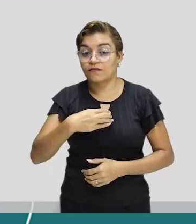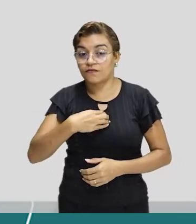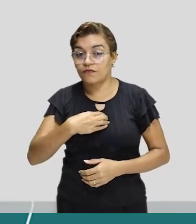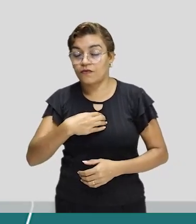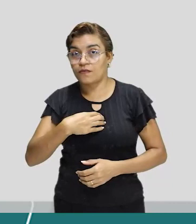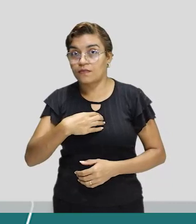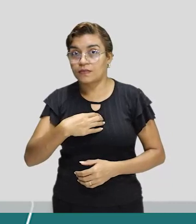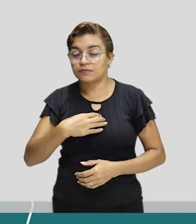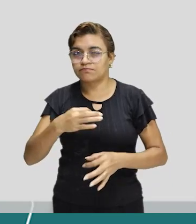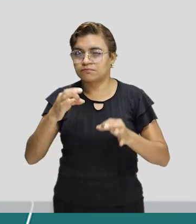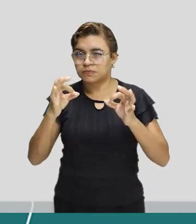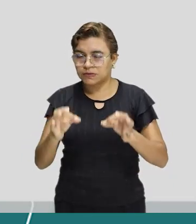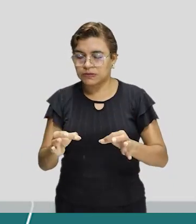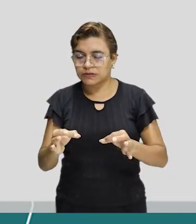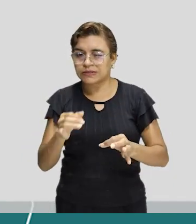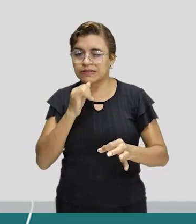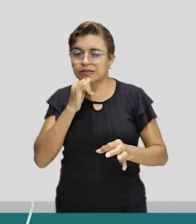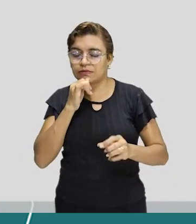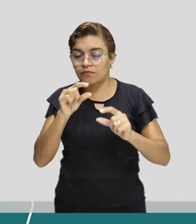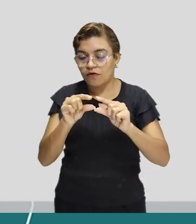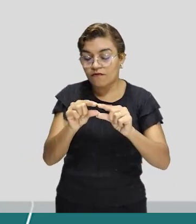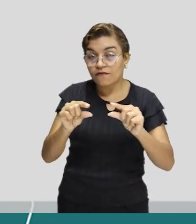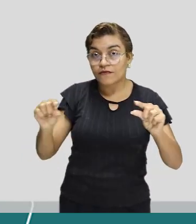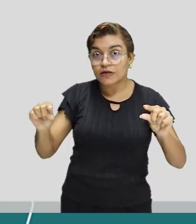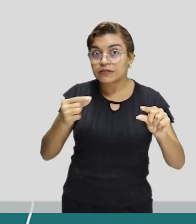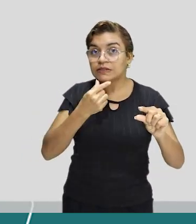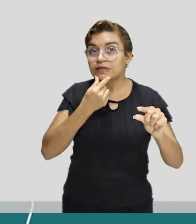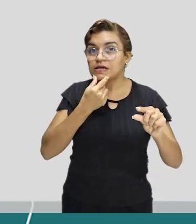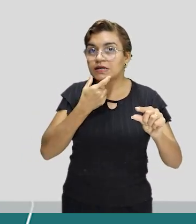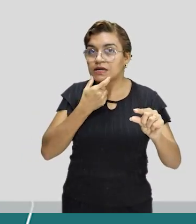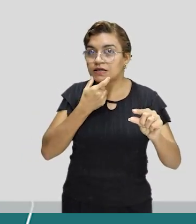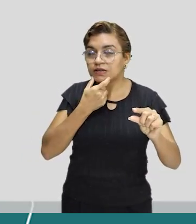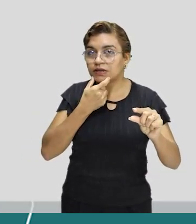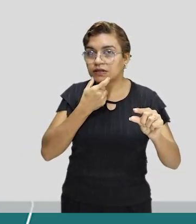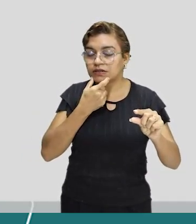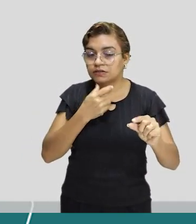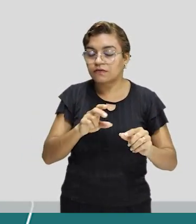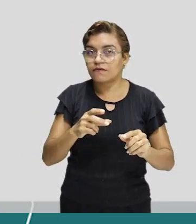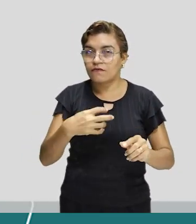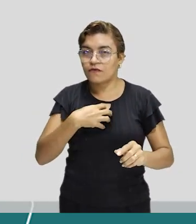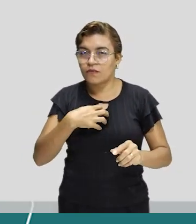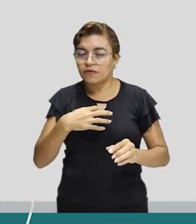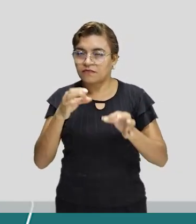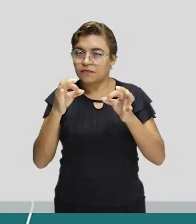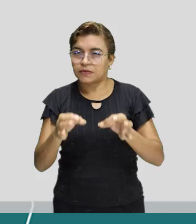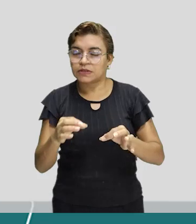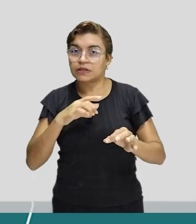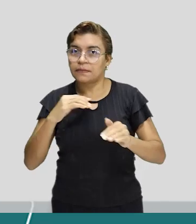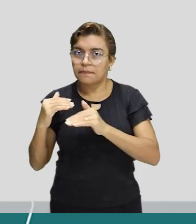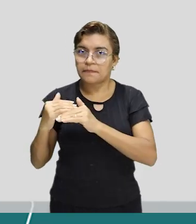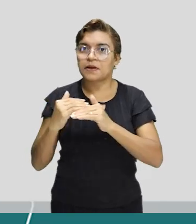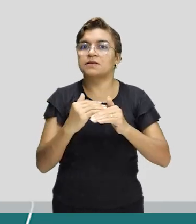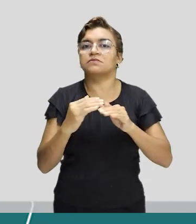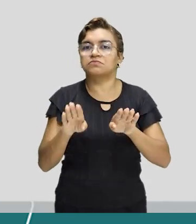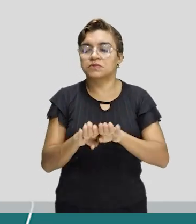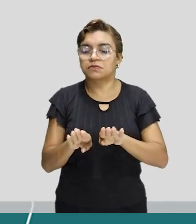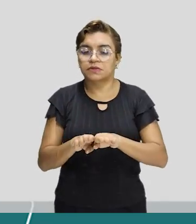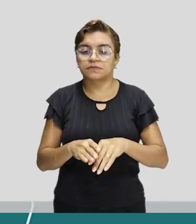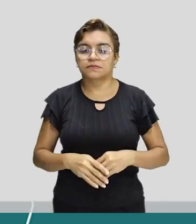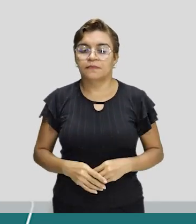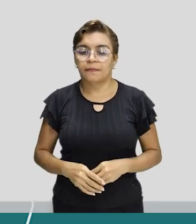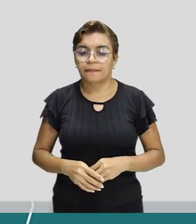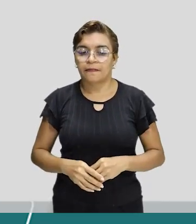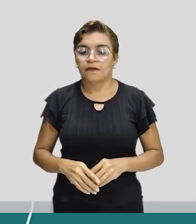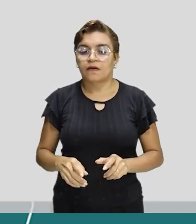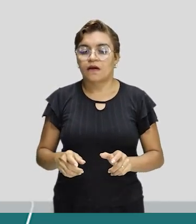afirmativa, montar uma frase em inglês usando a forma afirmativa, nós temos um padrão também. Começa-se